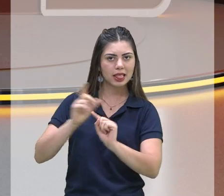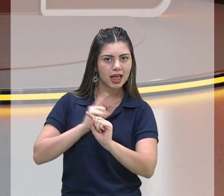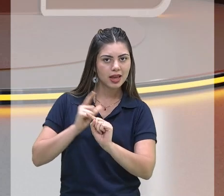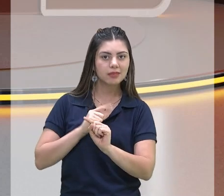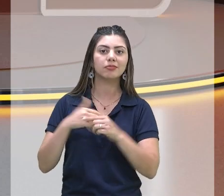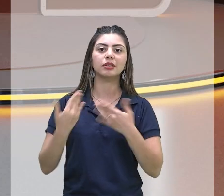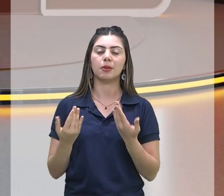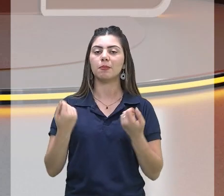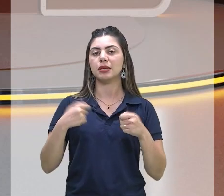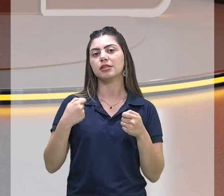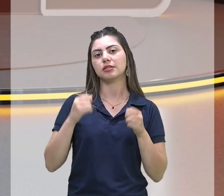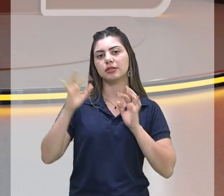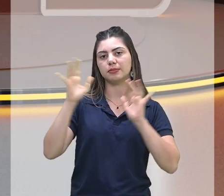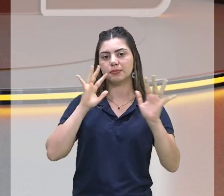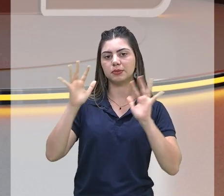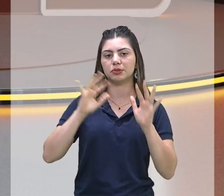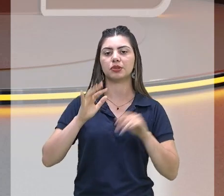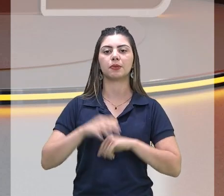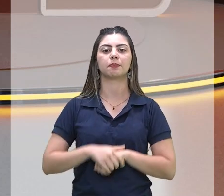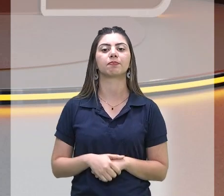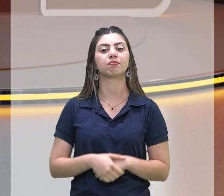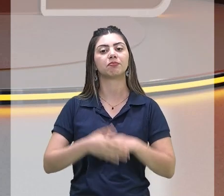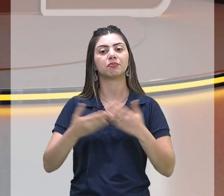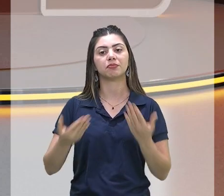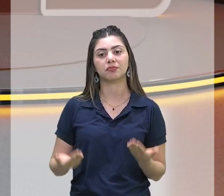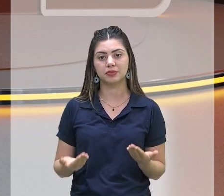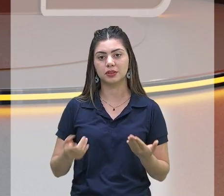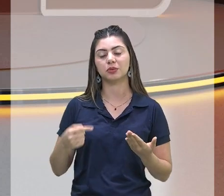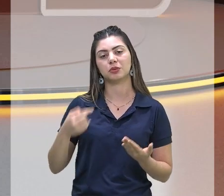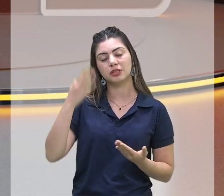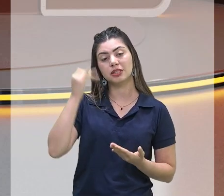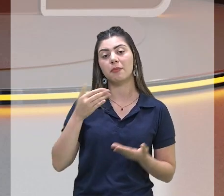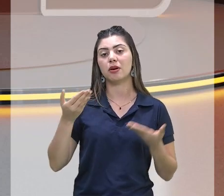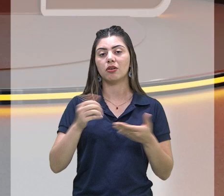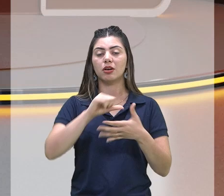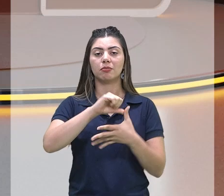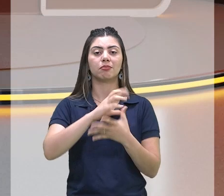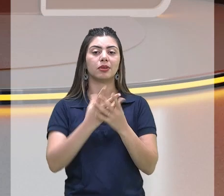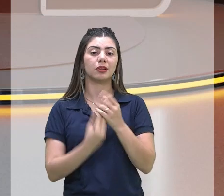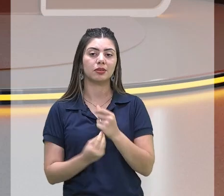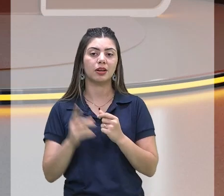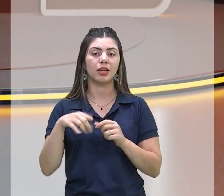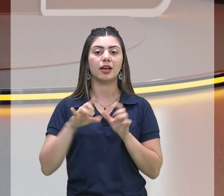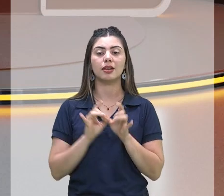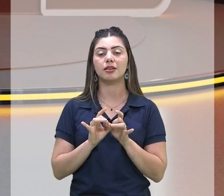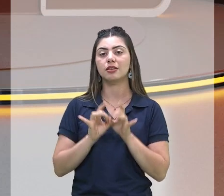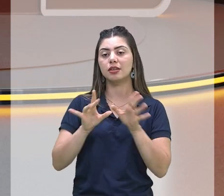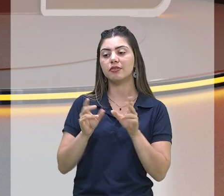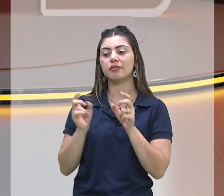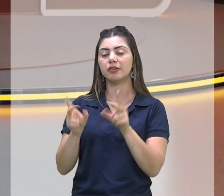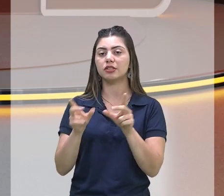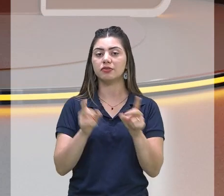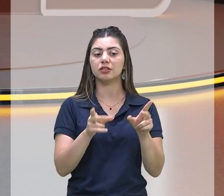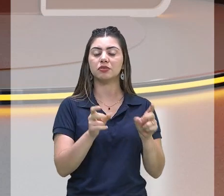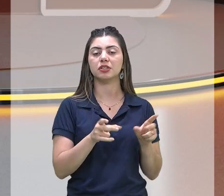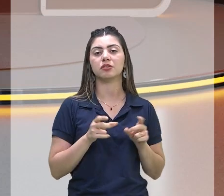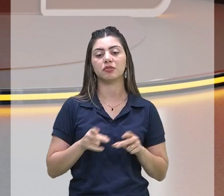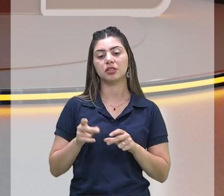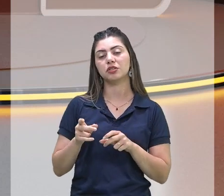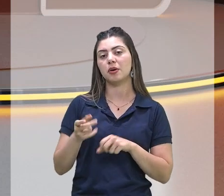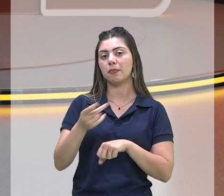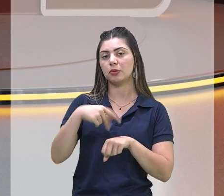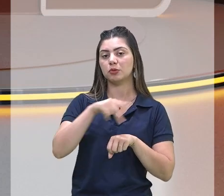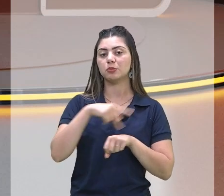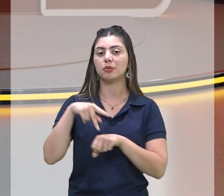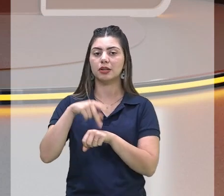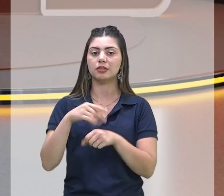estar relacionado. E uma das características do Mercosul vai ser o livre comércio entre esses países, para ter a